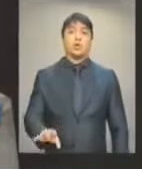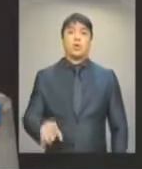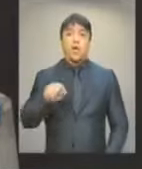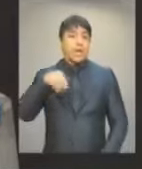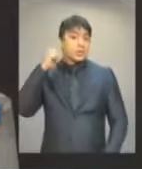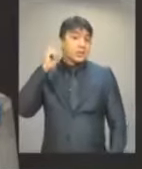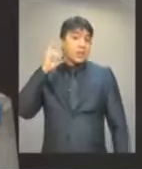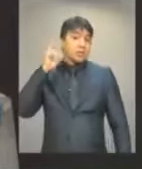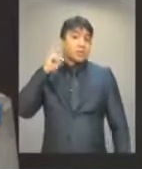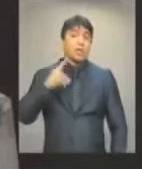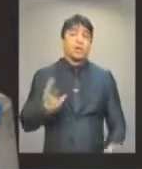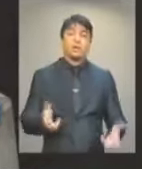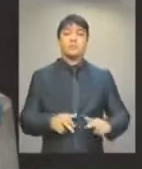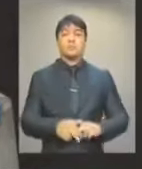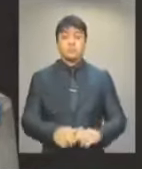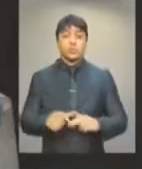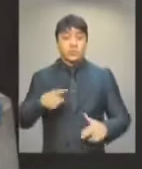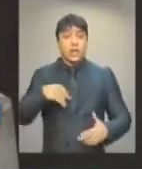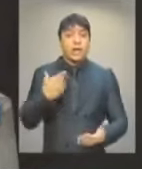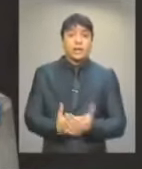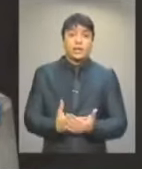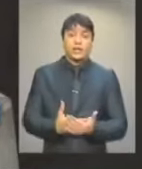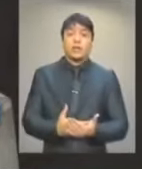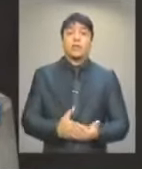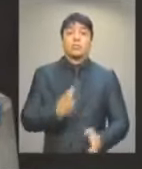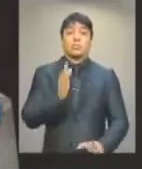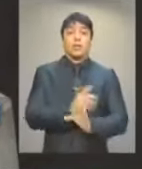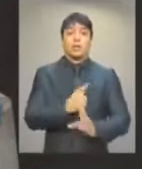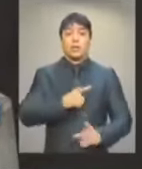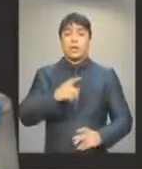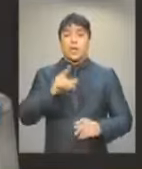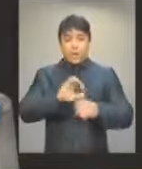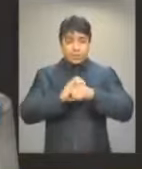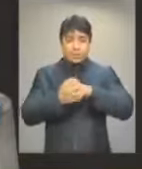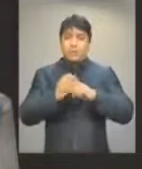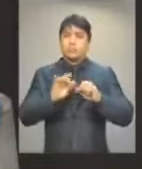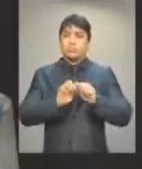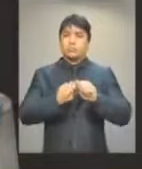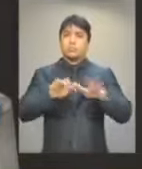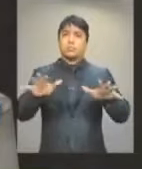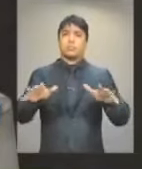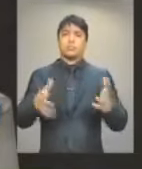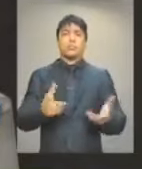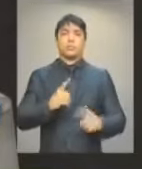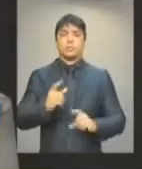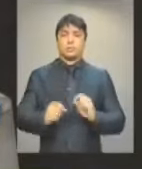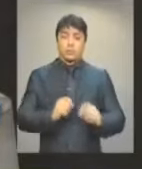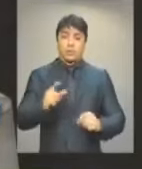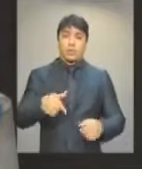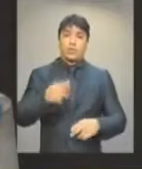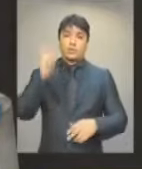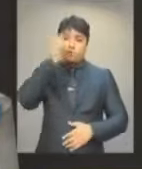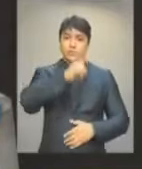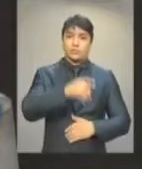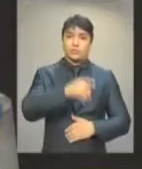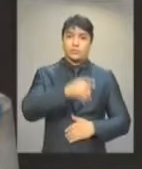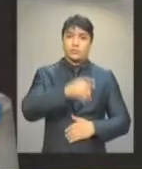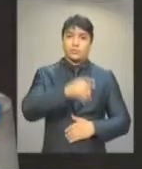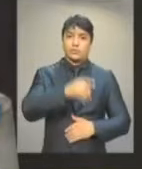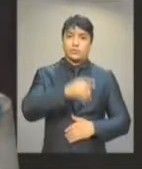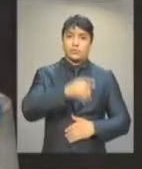celular. Esse é um tema presente, porque a pandemia, dentre outras coisas, nos colocou aqui esse desafio.